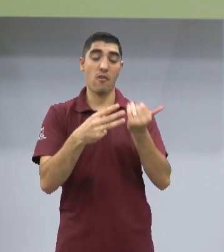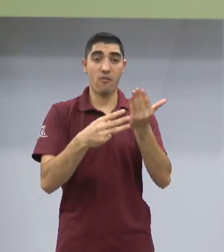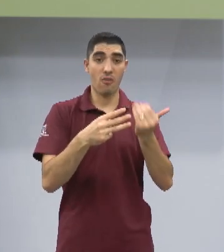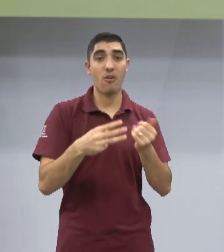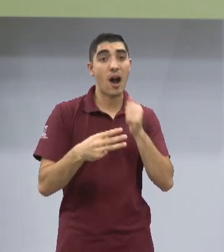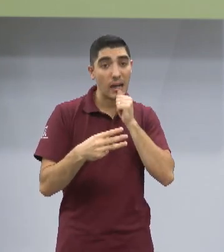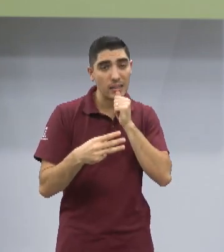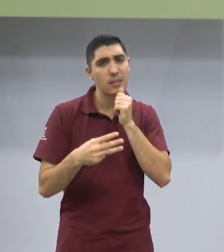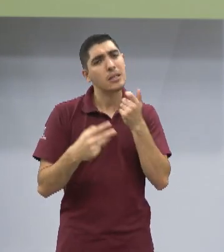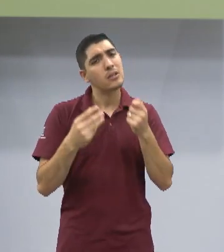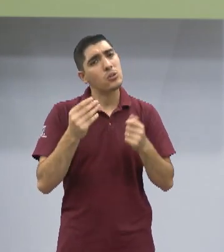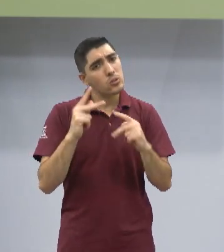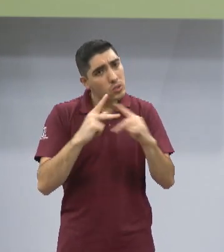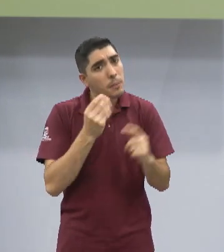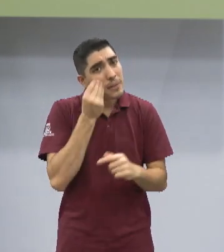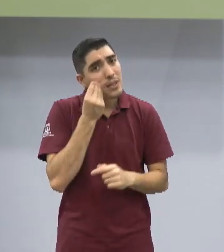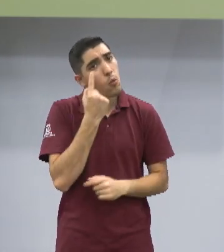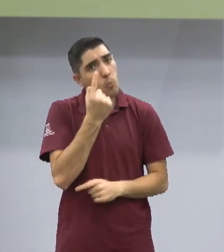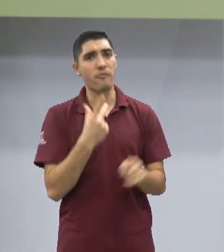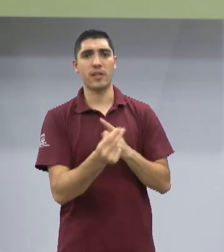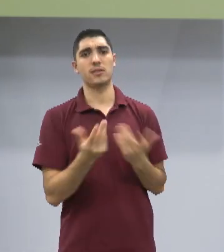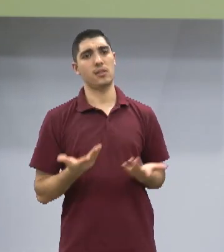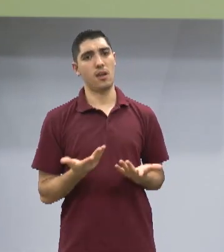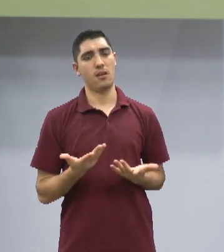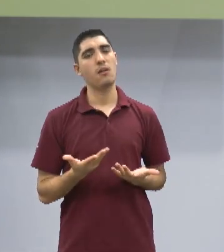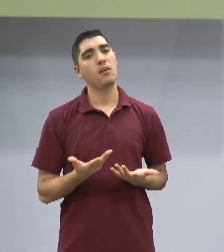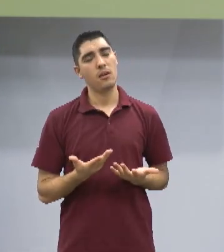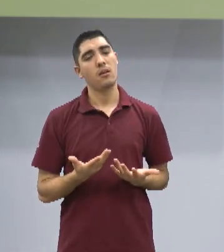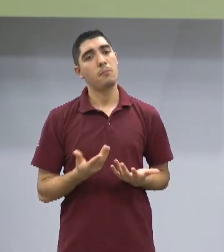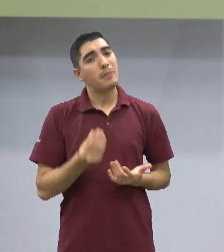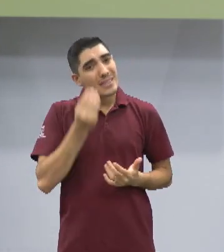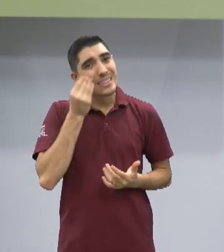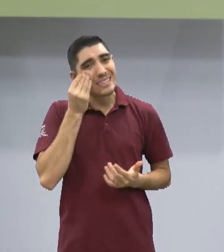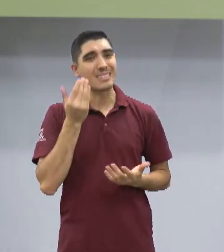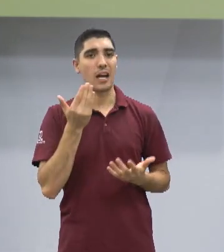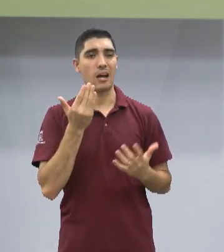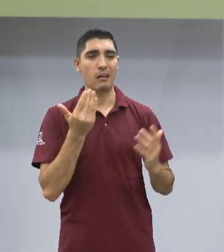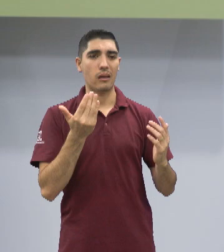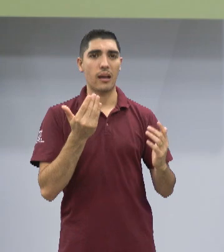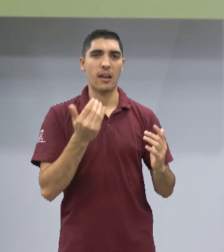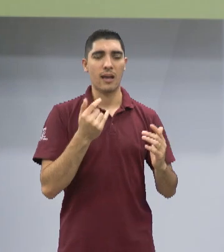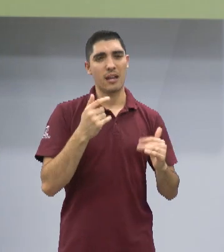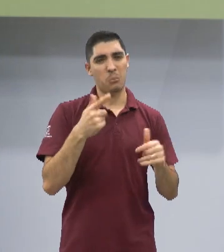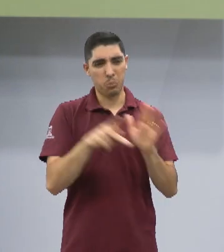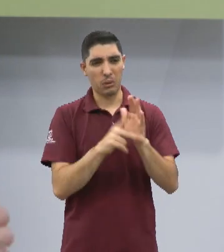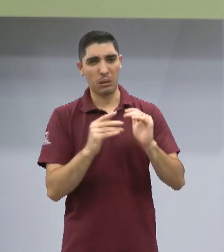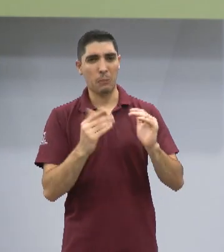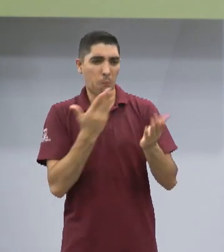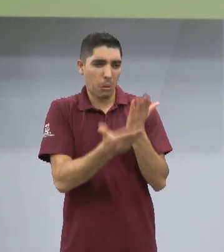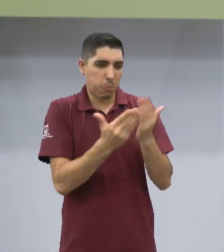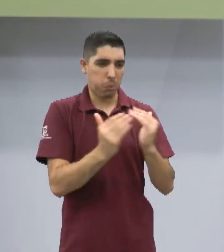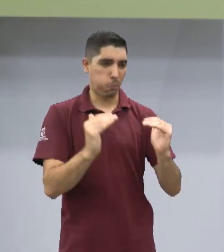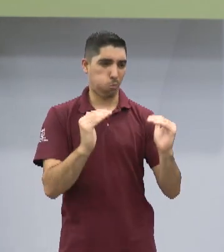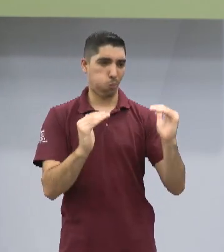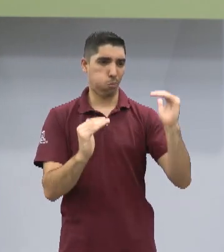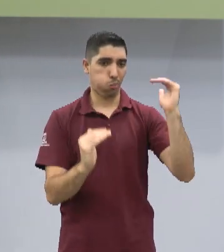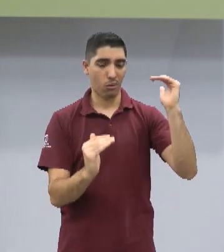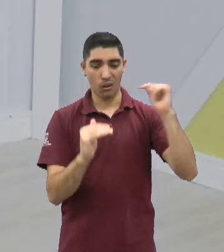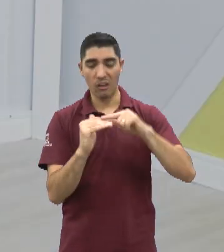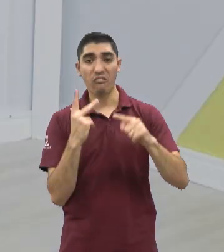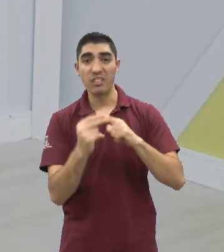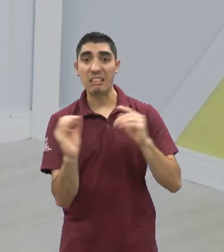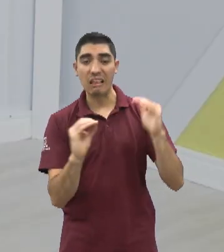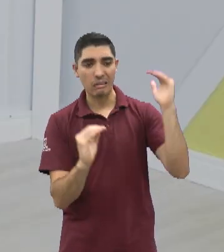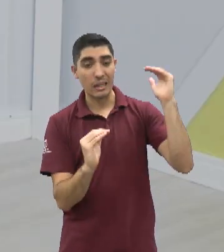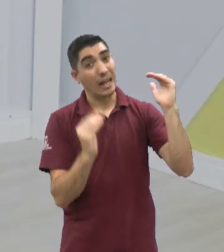menos uma vitóriazinha tem que trazer, né? Para tentar contrabalancear aí esses resultados ruins nesse início de campeonato.